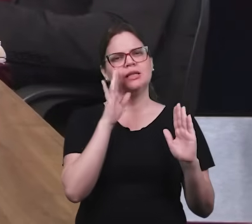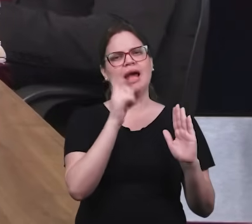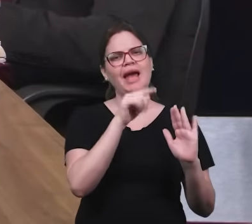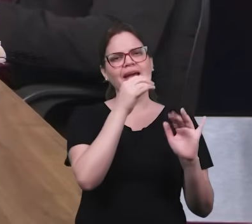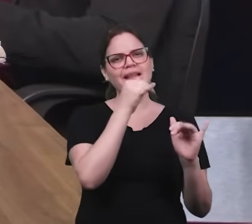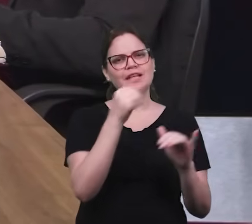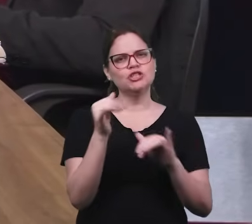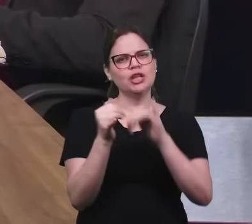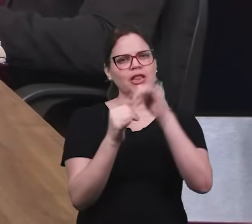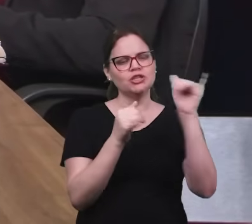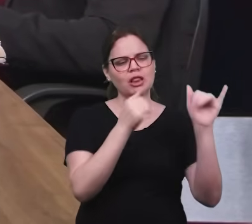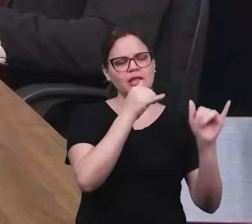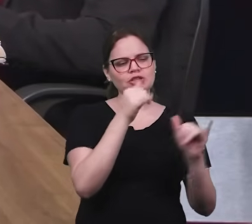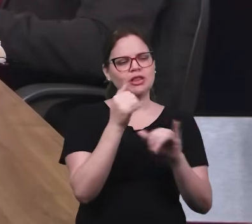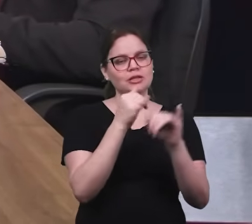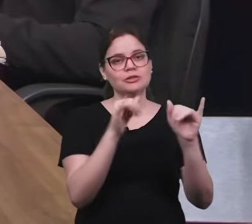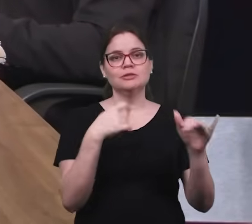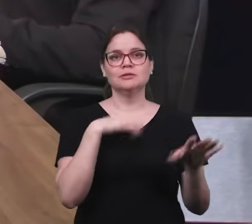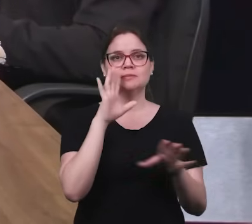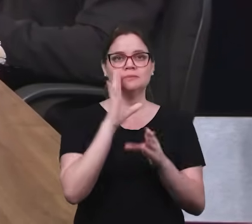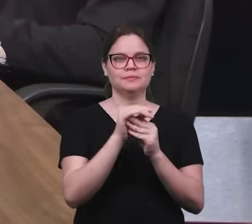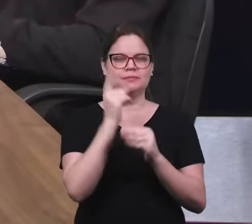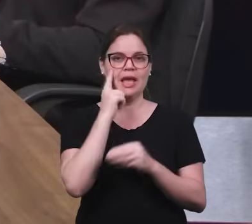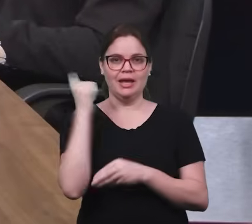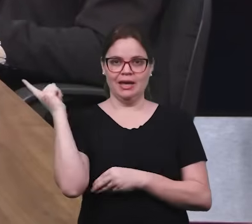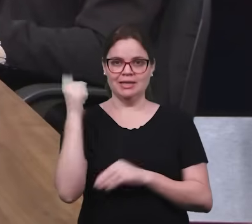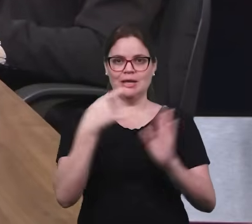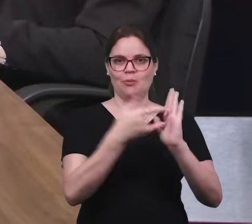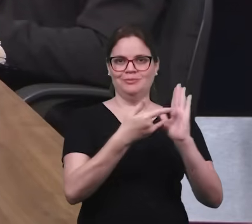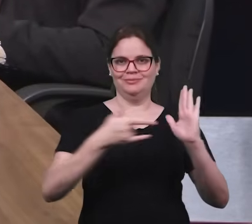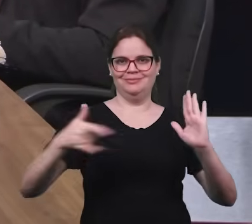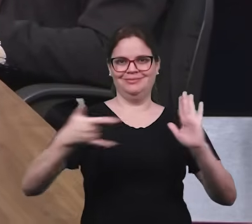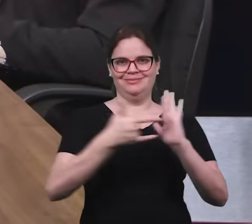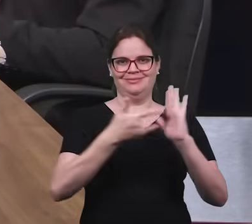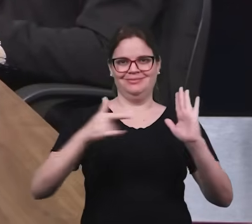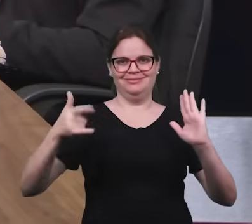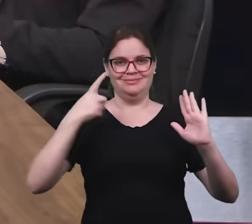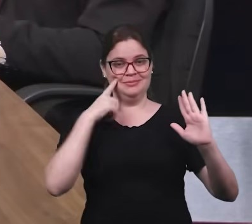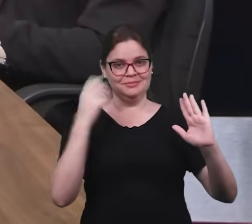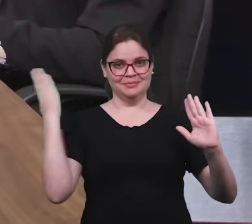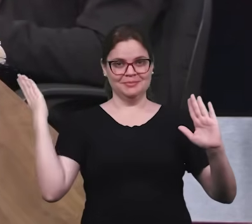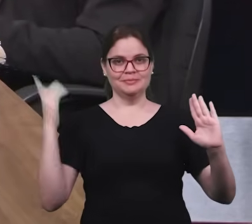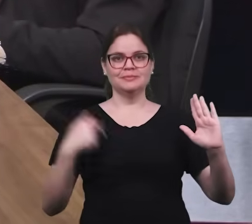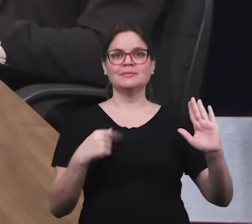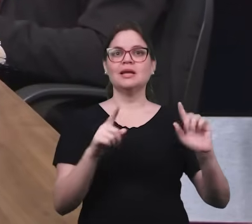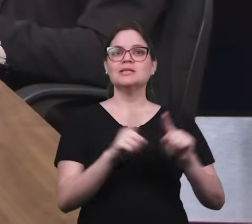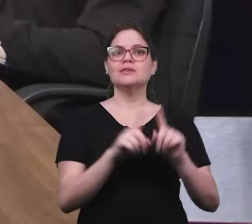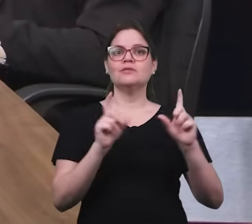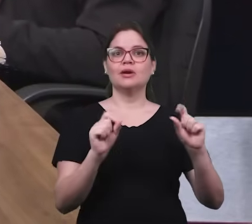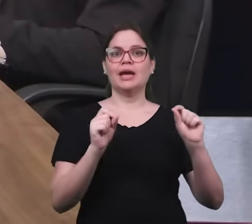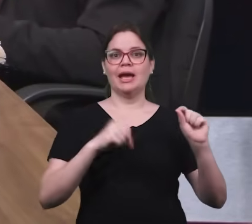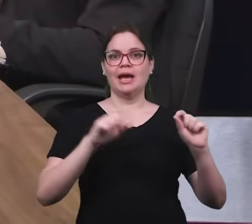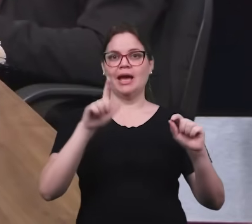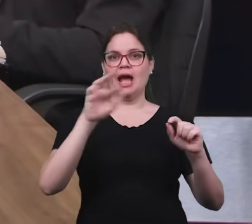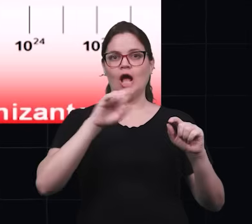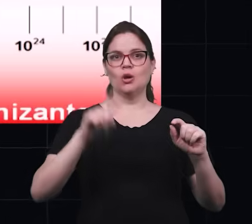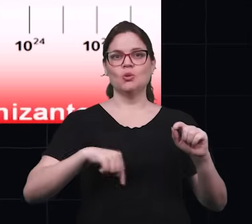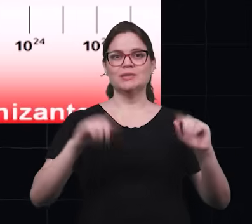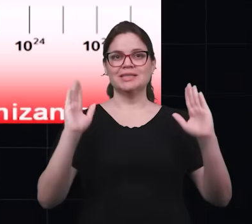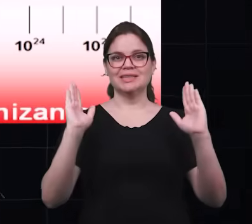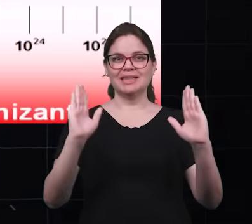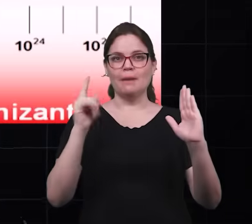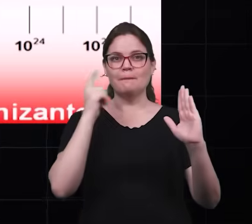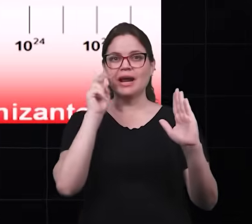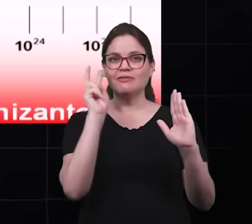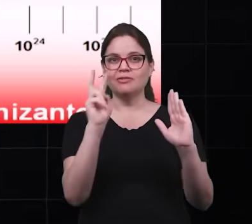o pastor Hélio também falou, esse é o espectro eletromagnético, que a gente conhece como luz, né? A luz visível é só uma pequena parte